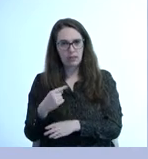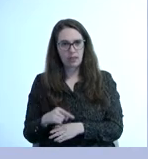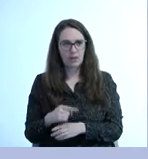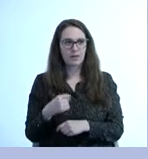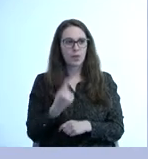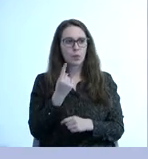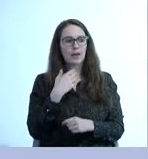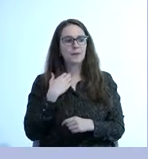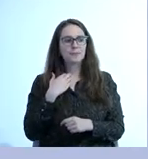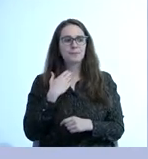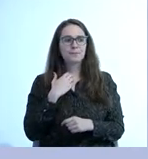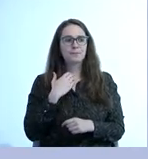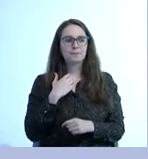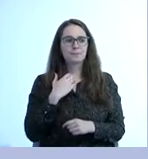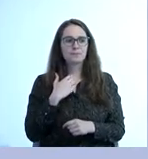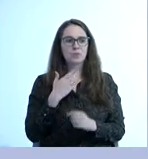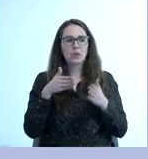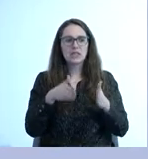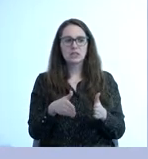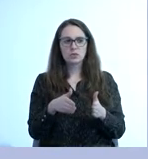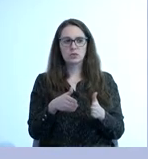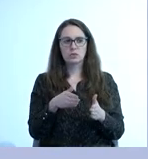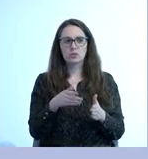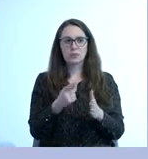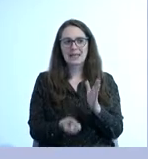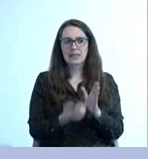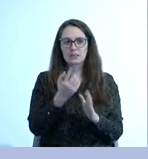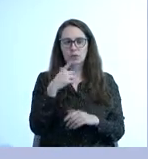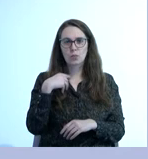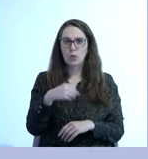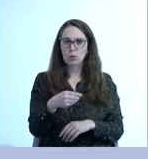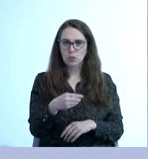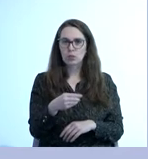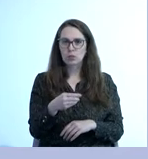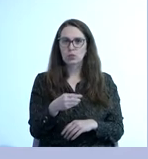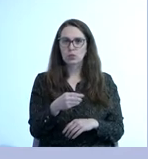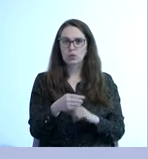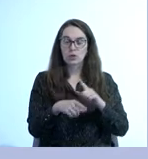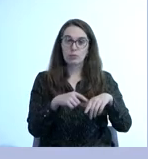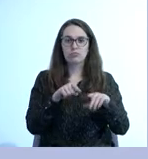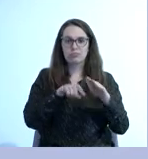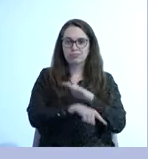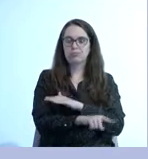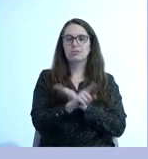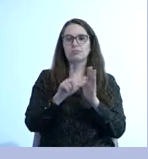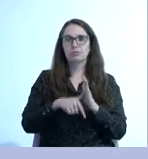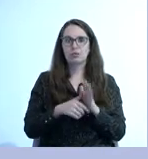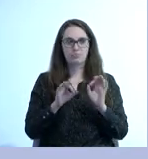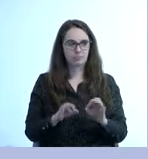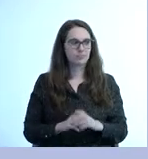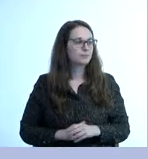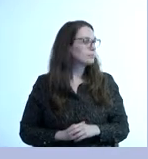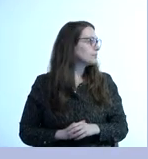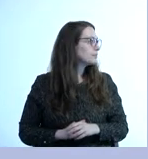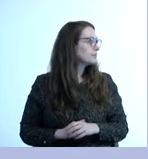ali o início da construção de um mundo que depois se dá no projeto inovo. E essa